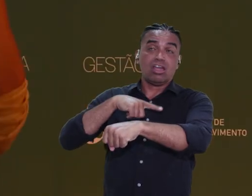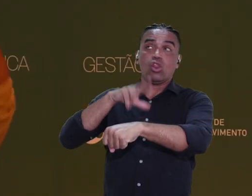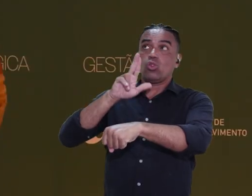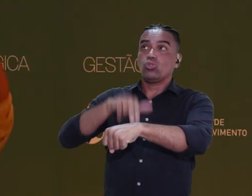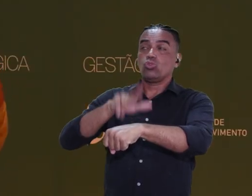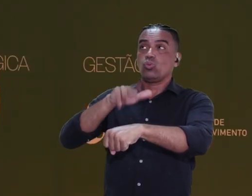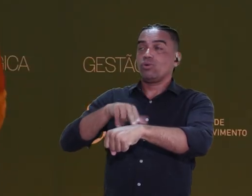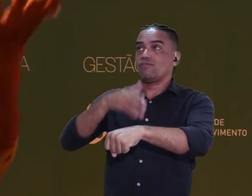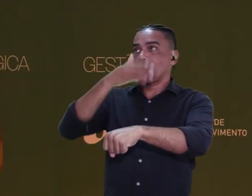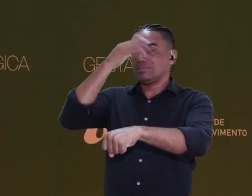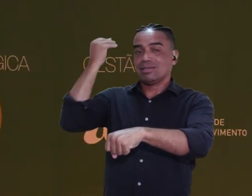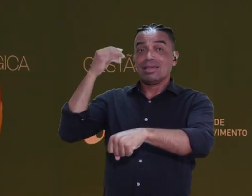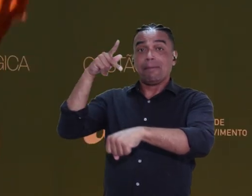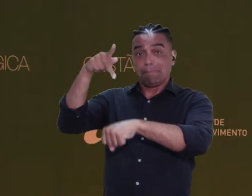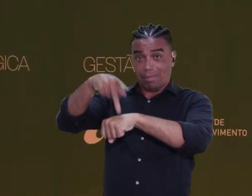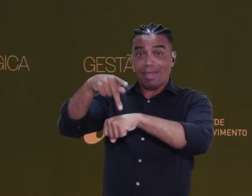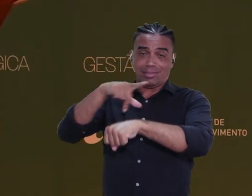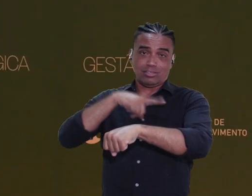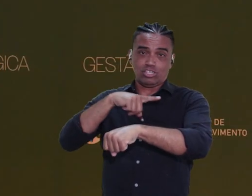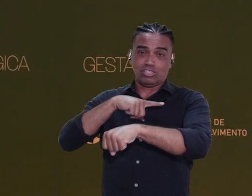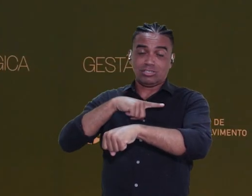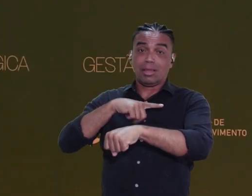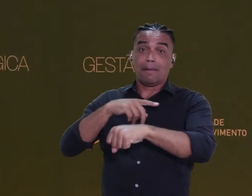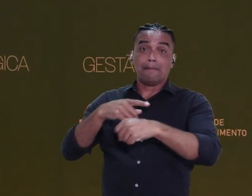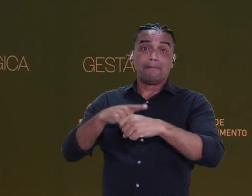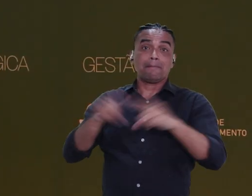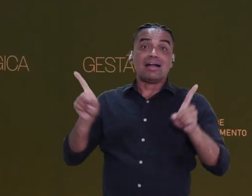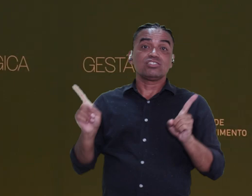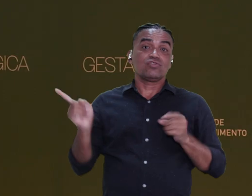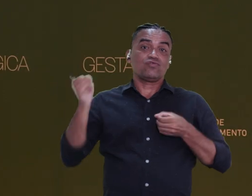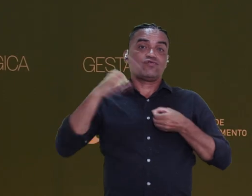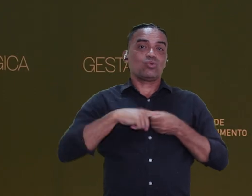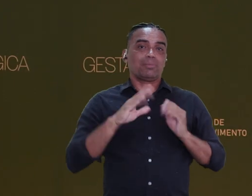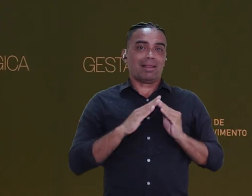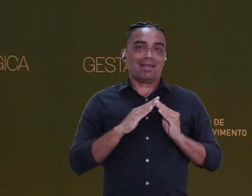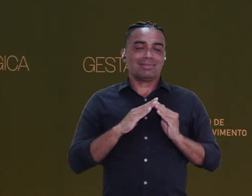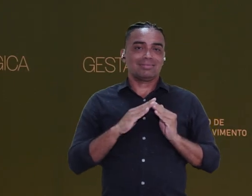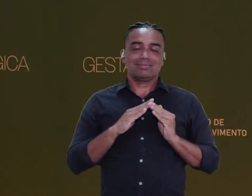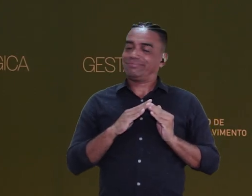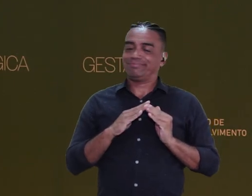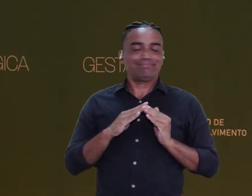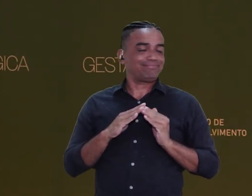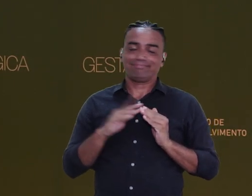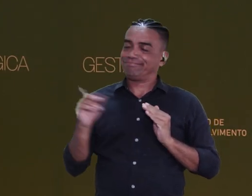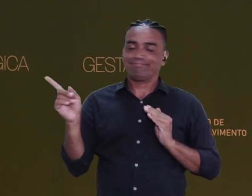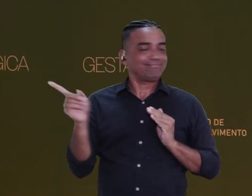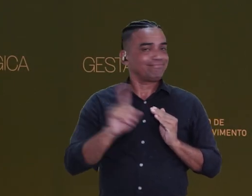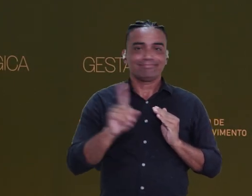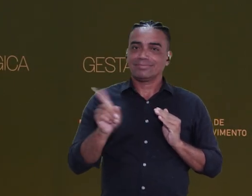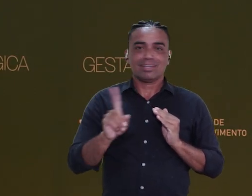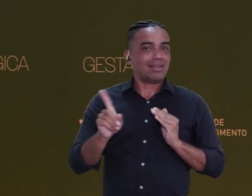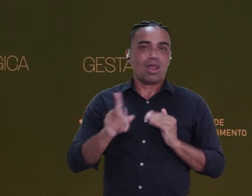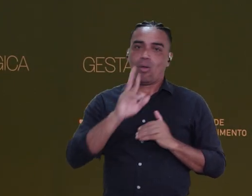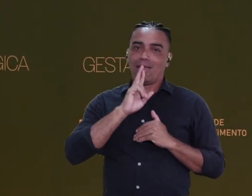nunca vou me esquecer que tinha uma pedra, mas, né, voltei para casa. Não é